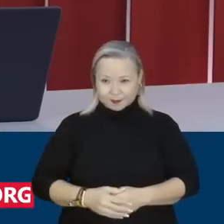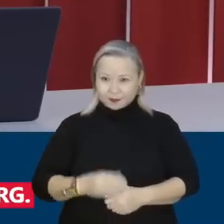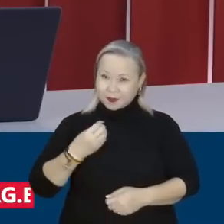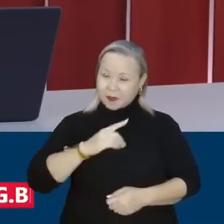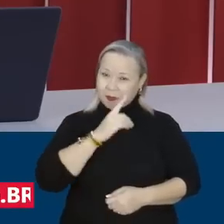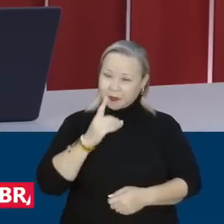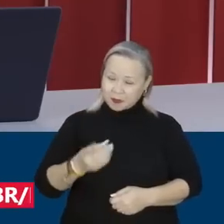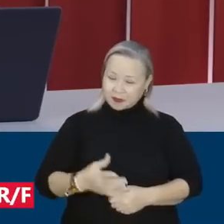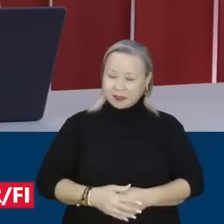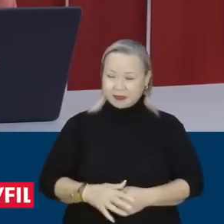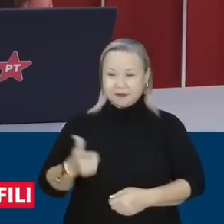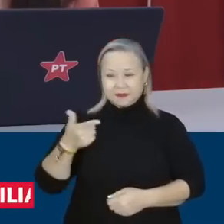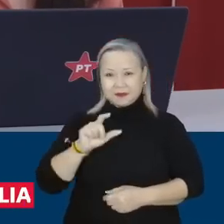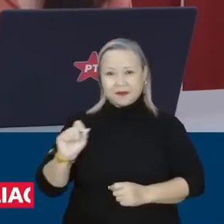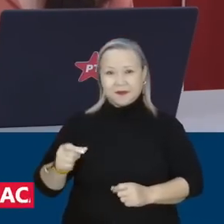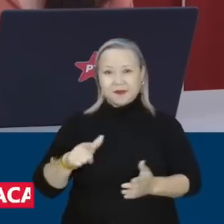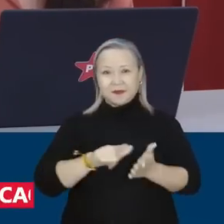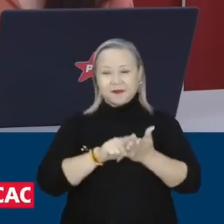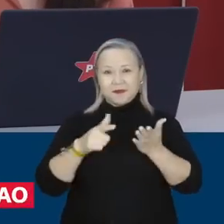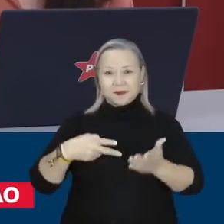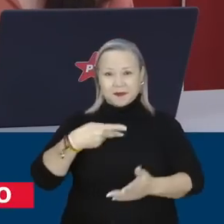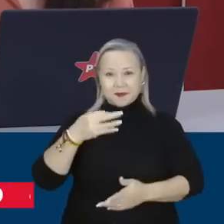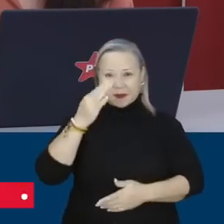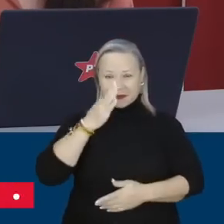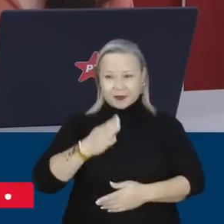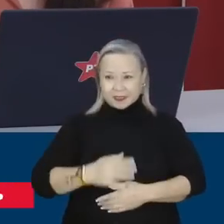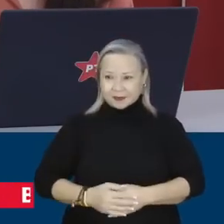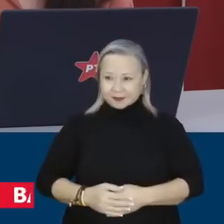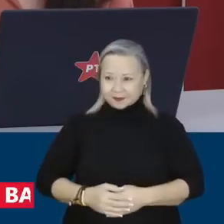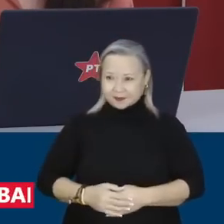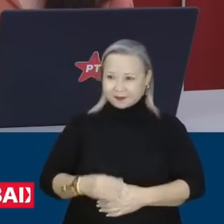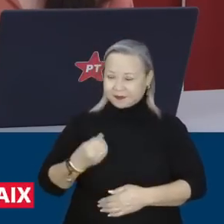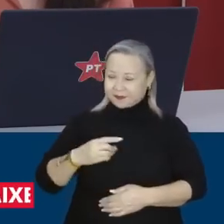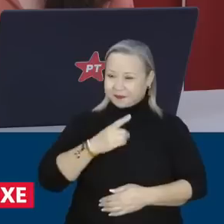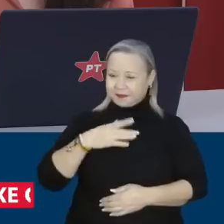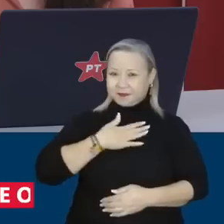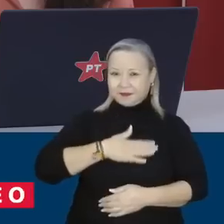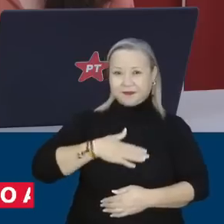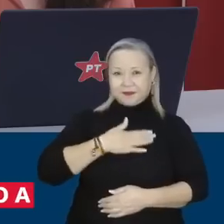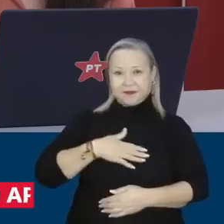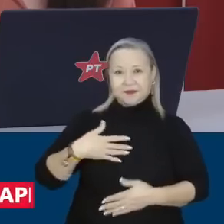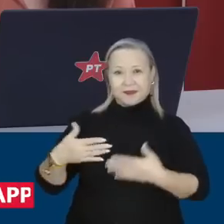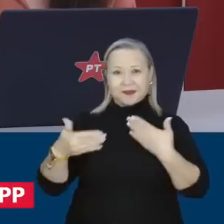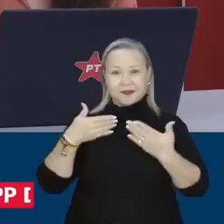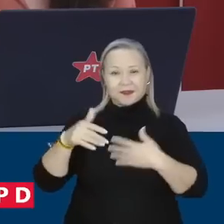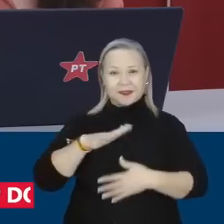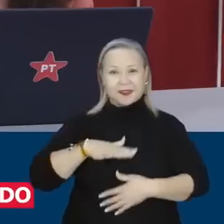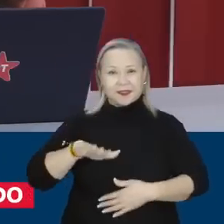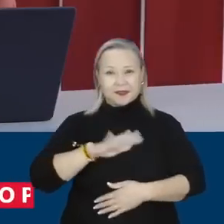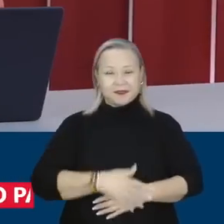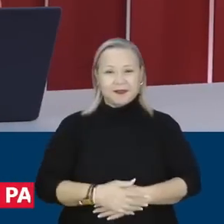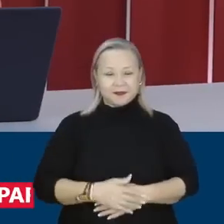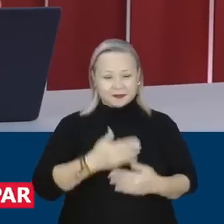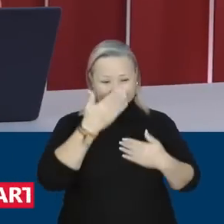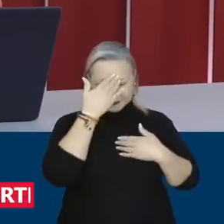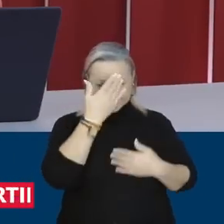PT Brasil. Bom dia, é um grande prazer conversar com todos e todas. Obrigada pela sua presença.